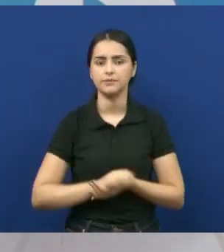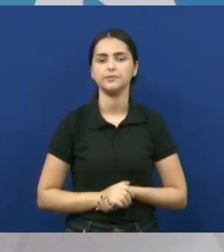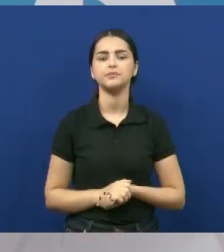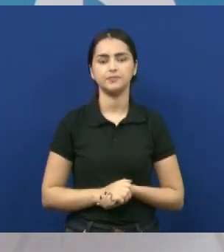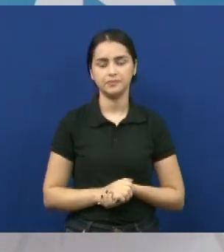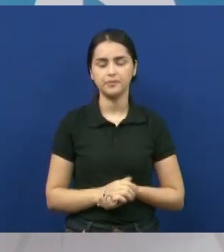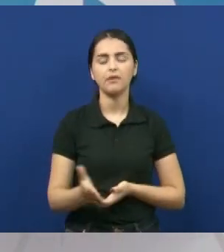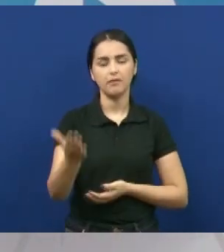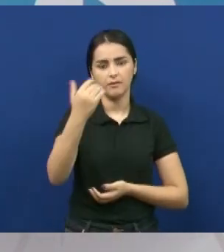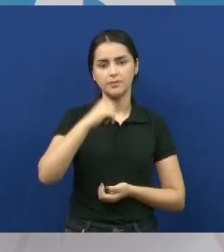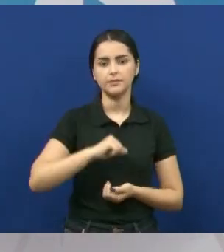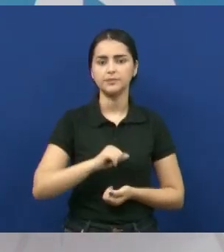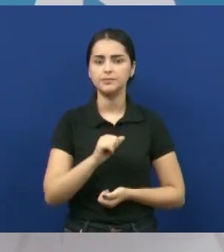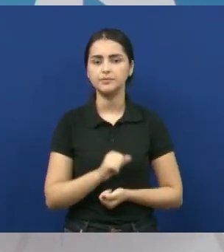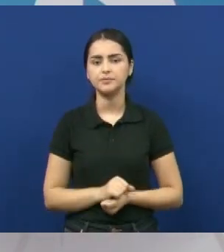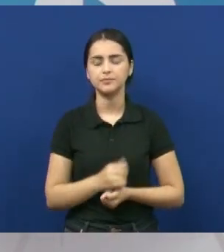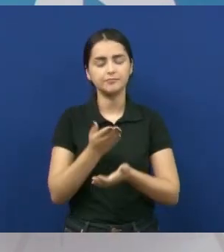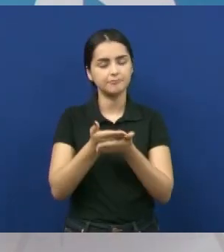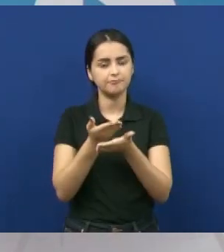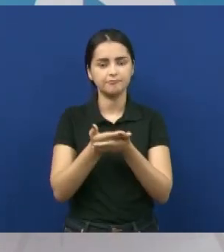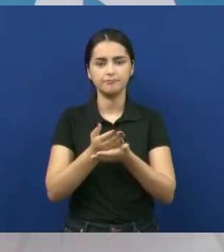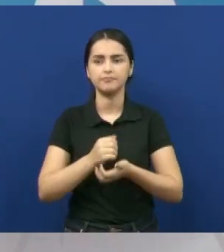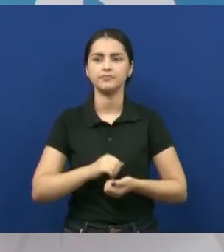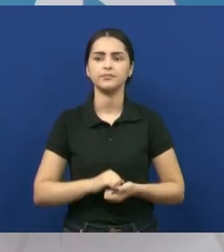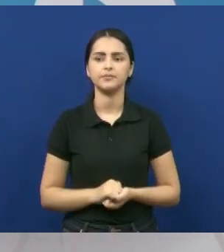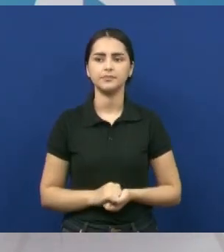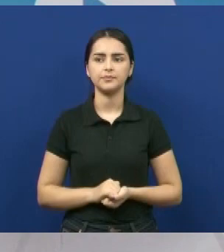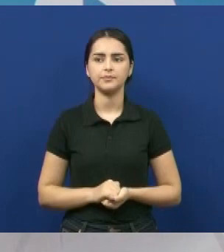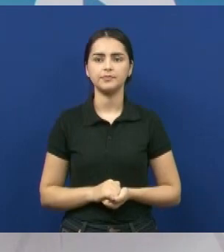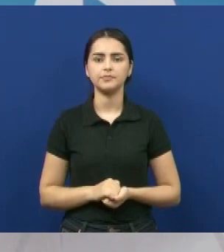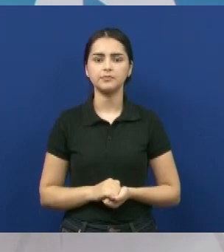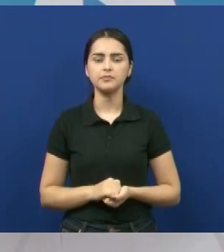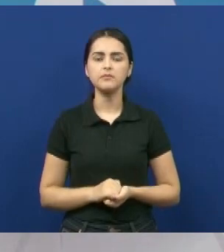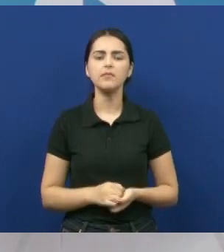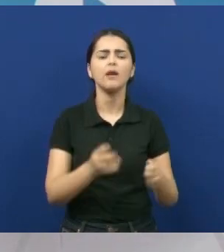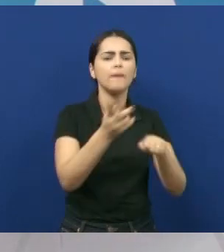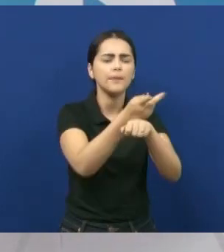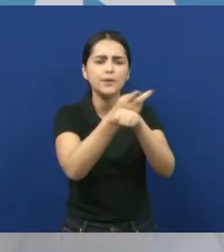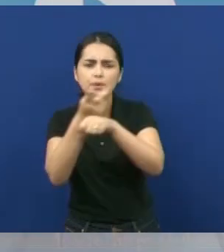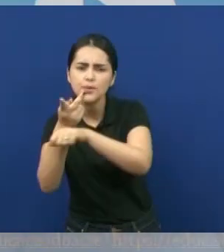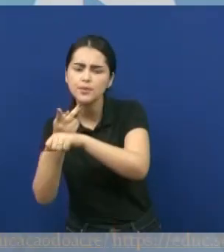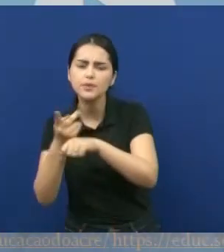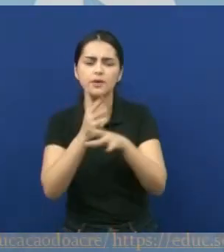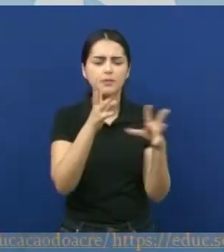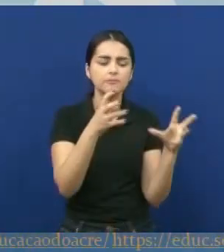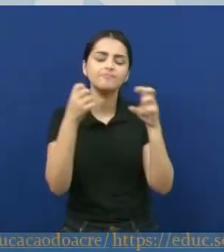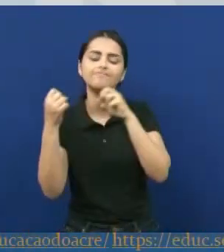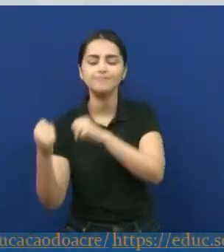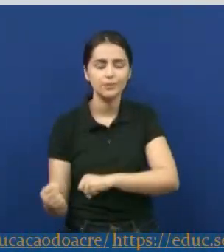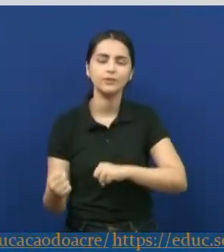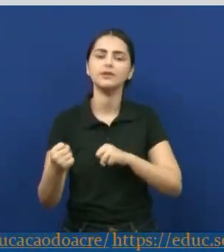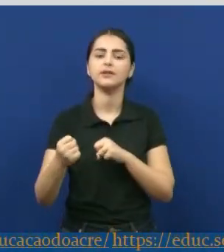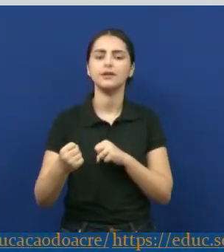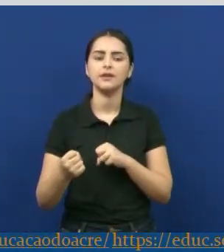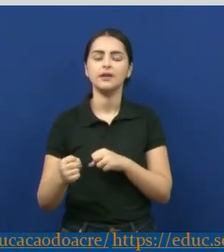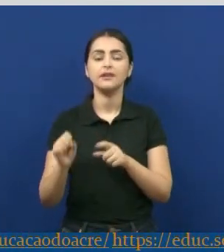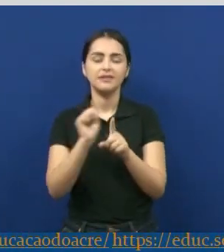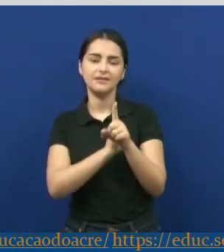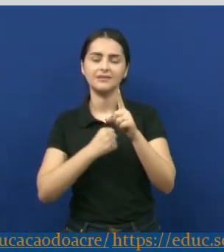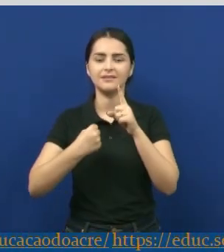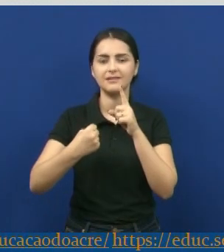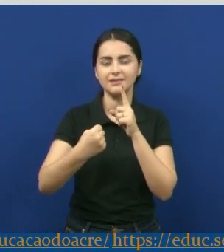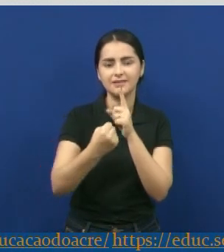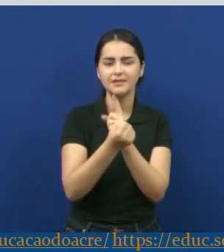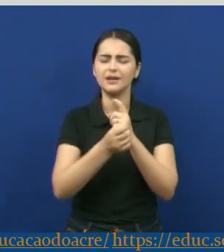né? Vamos lá para a nossa aula? Gente, a busca pelo poder, ela faz parte da